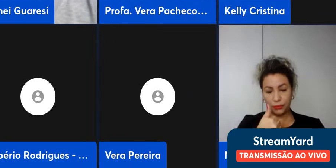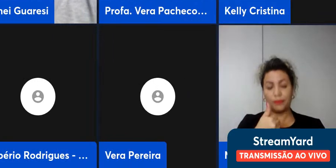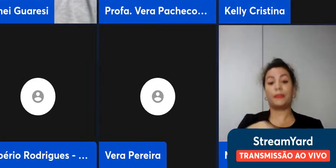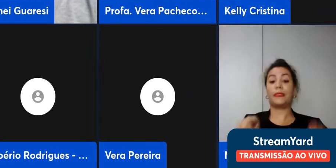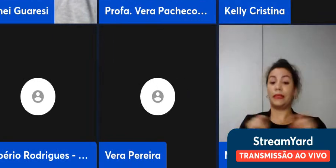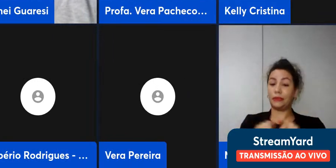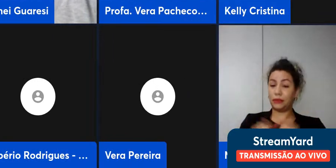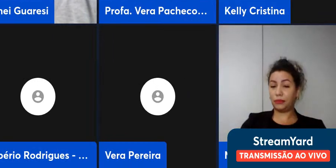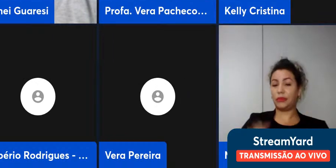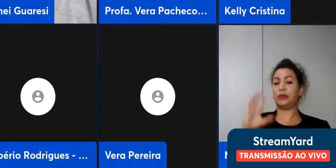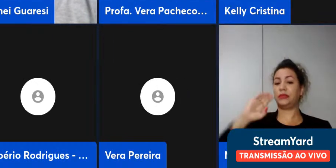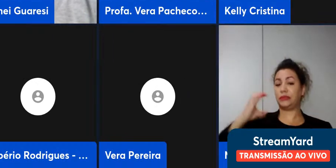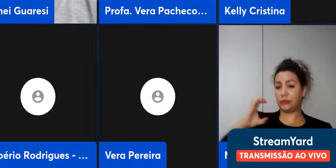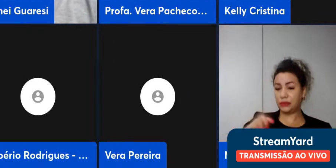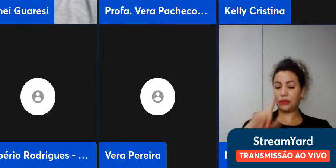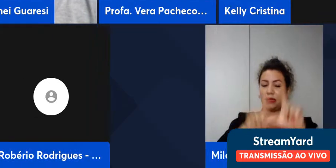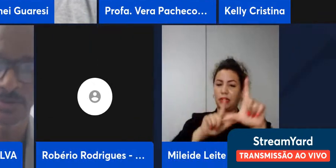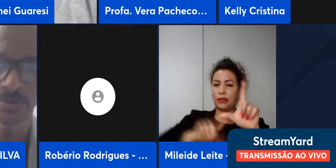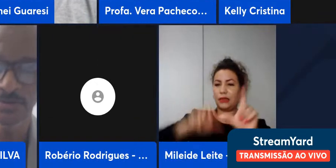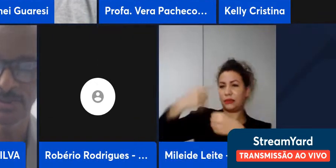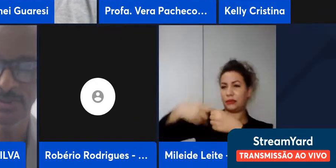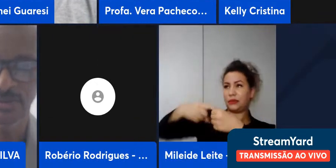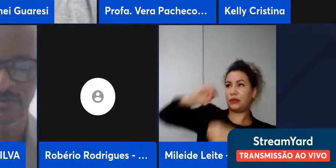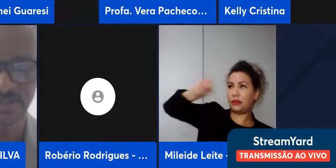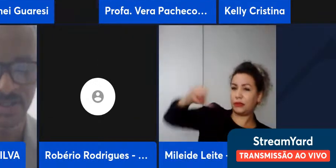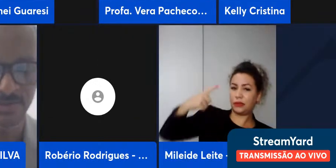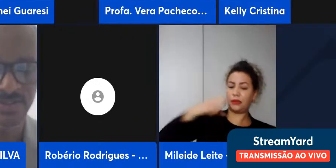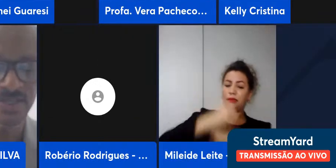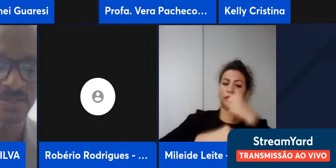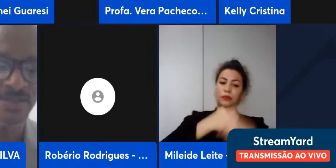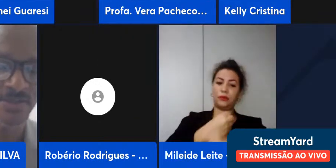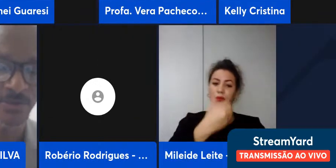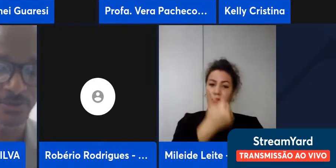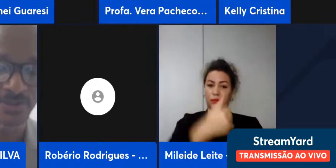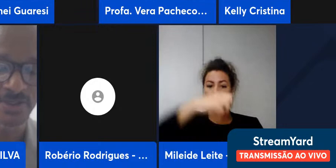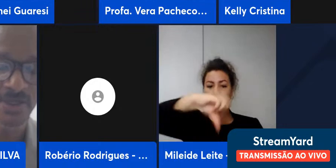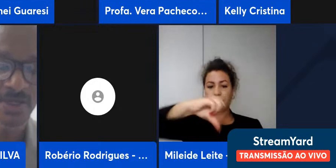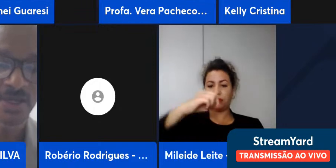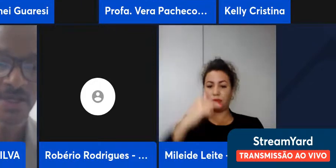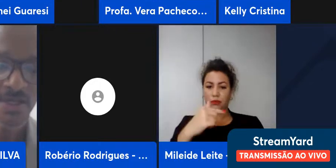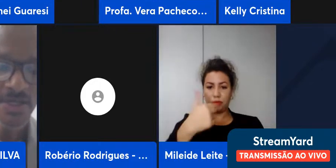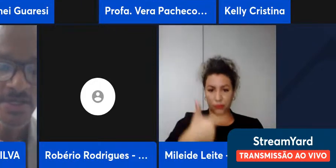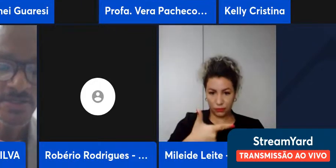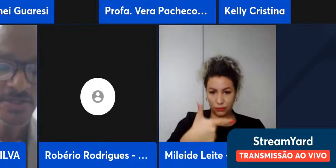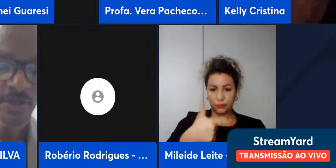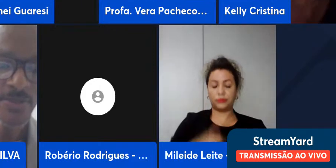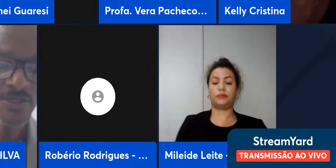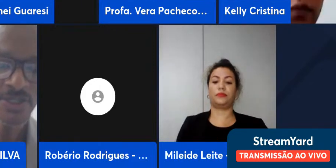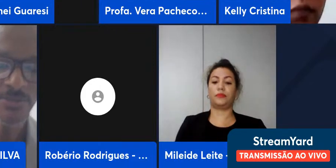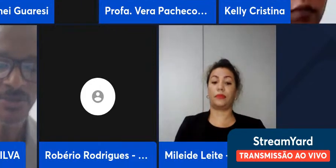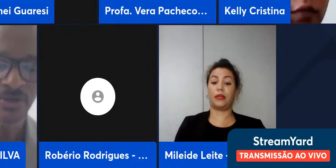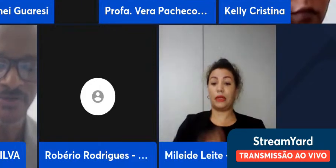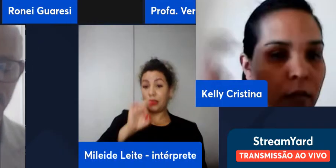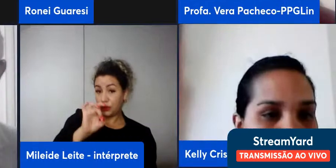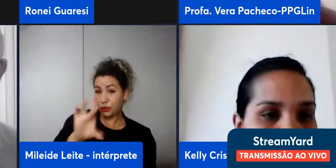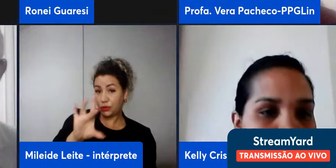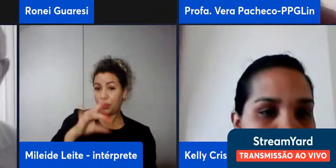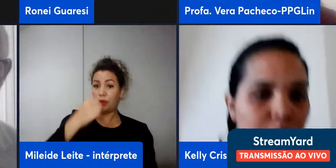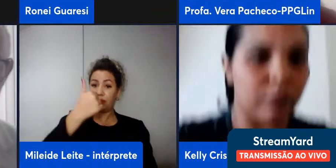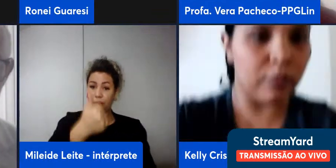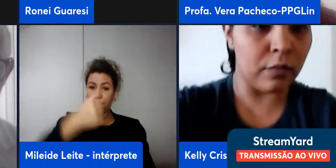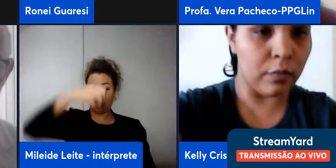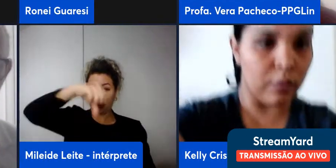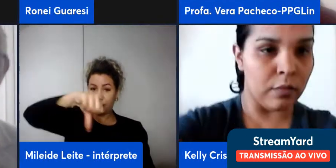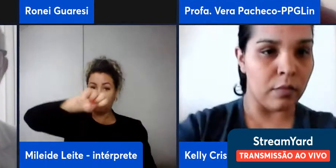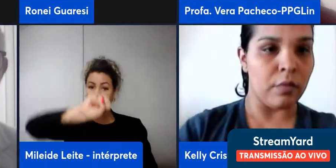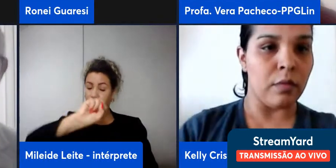1971, e de ciências e letras em Jequié, no ano de 1972. Somente em